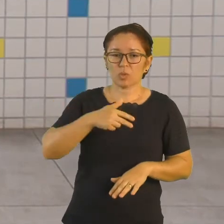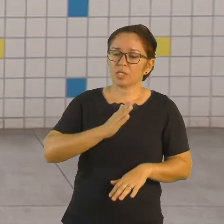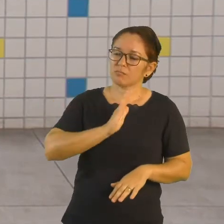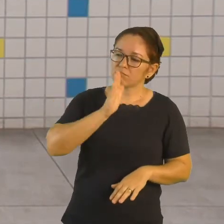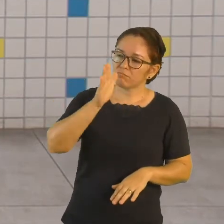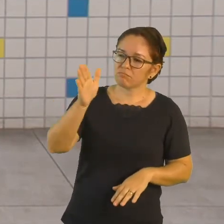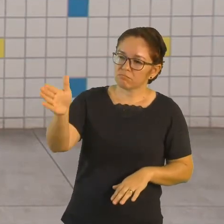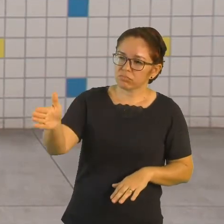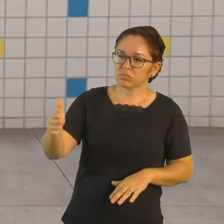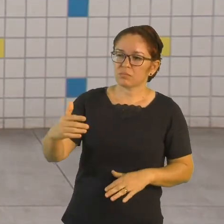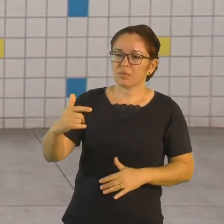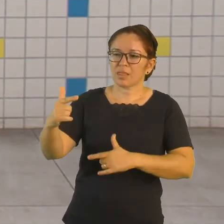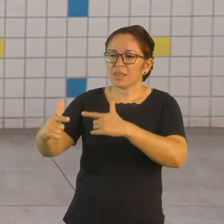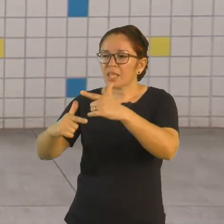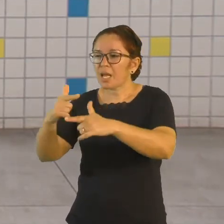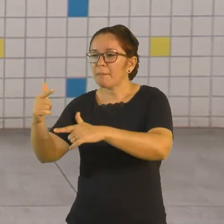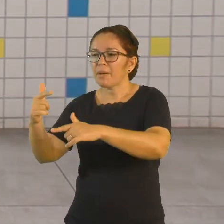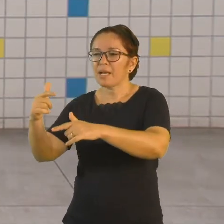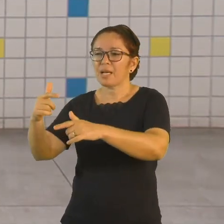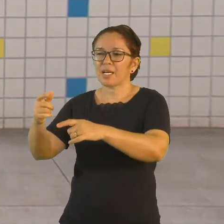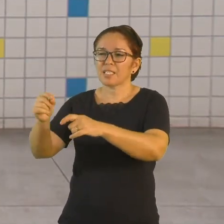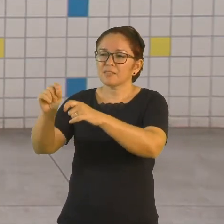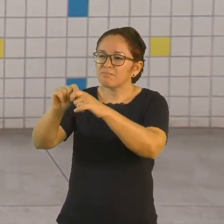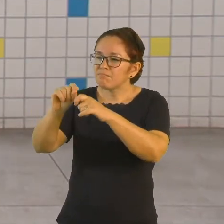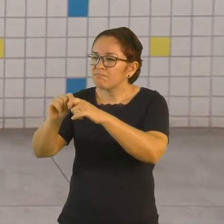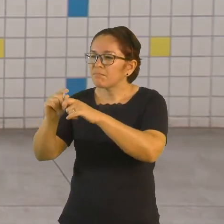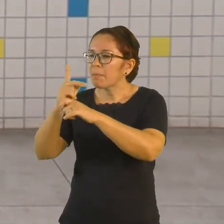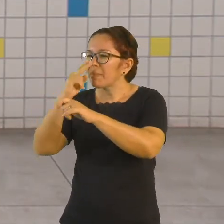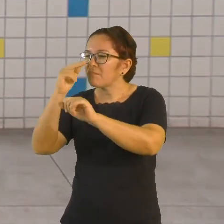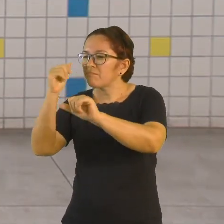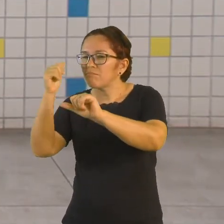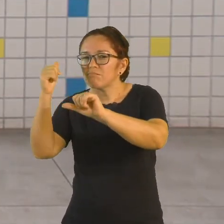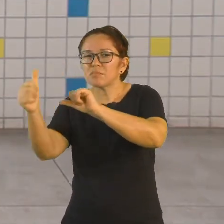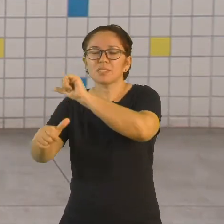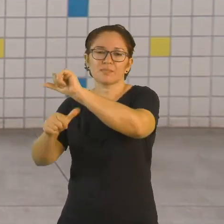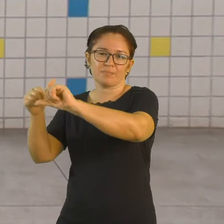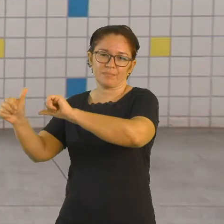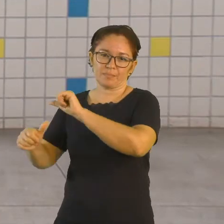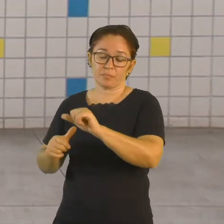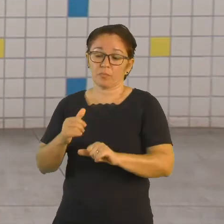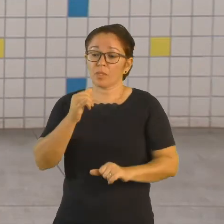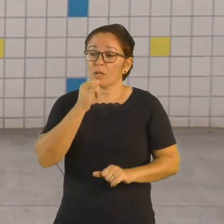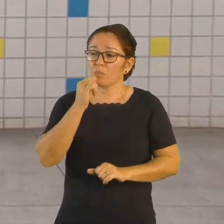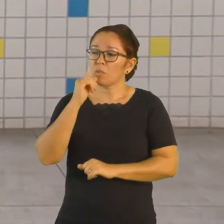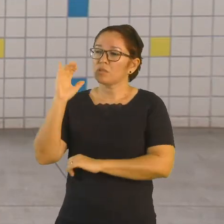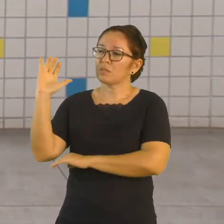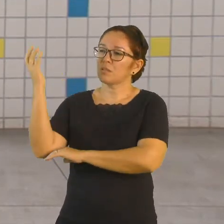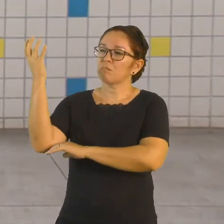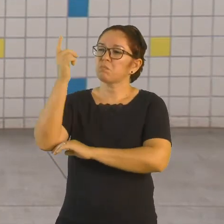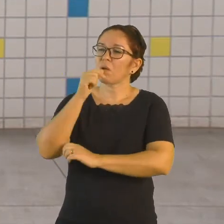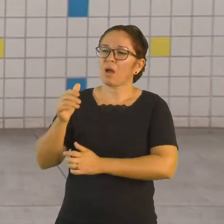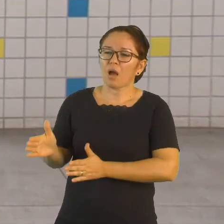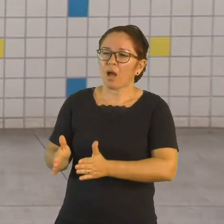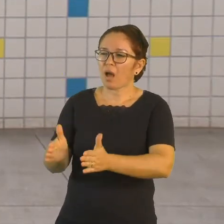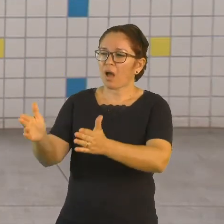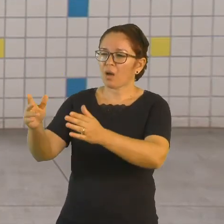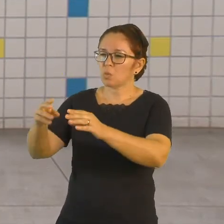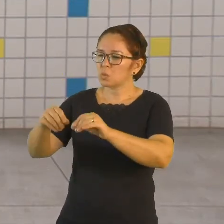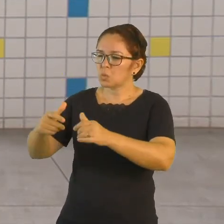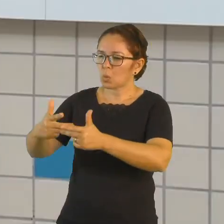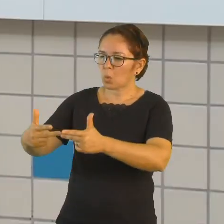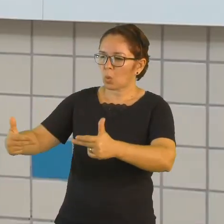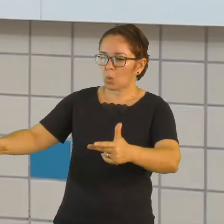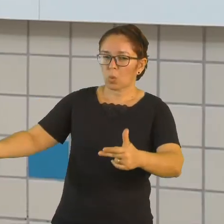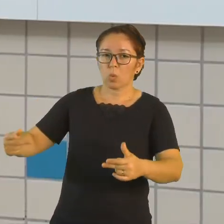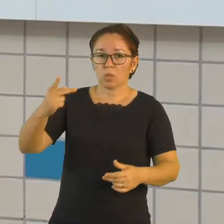passa a habitar na superfície terrestre e a utilizar das coisas da natureza para a sua sobrevivência. E tudo